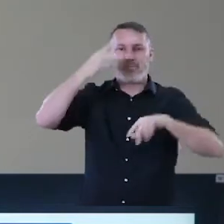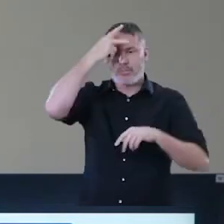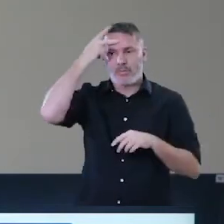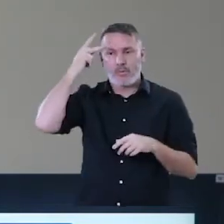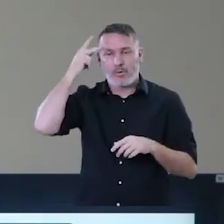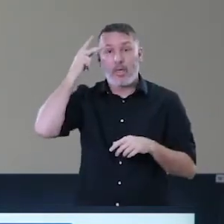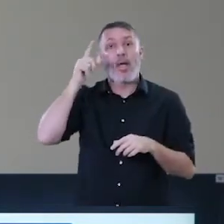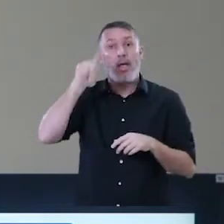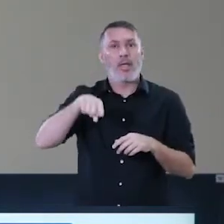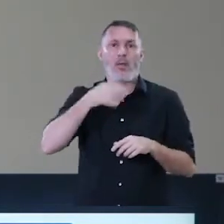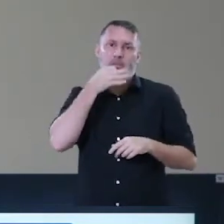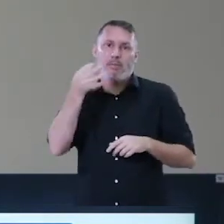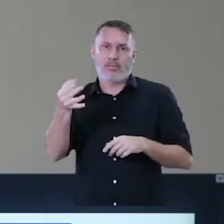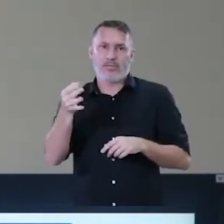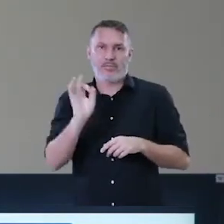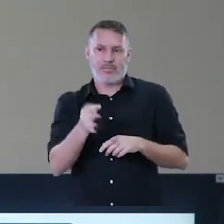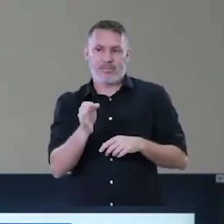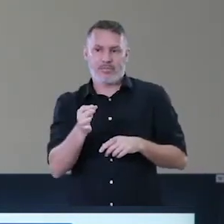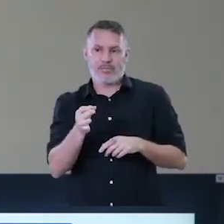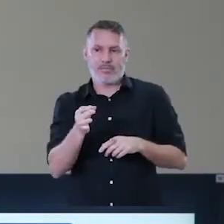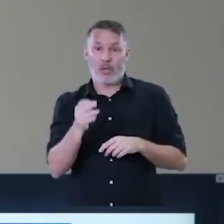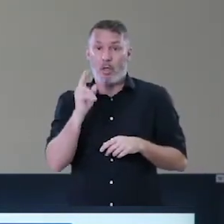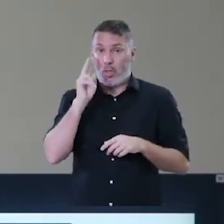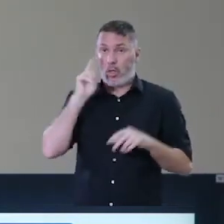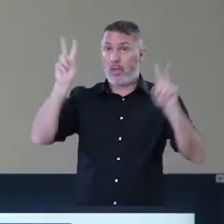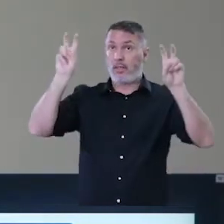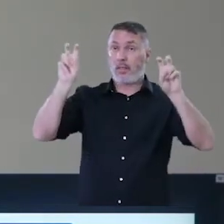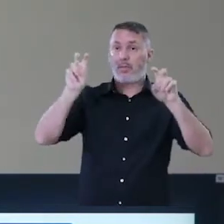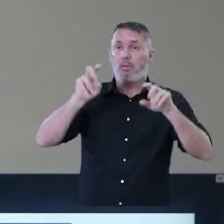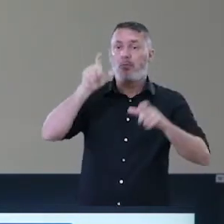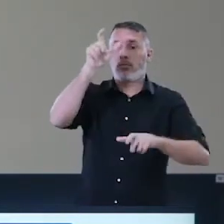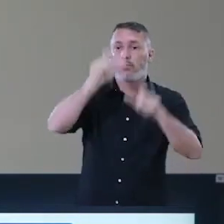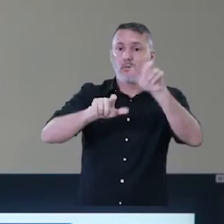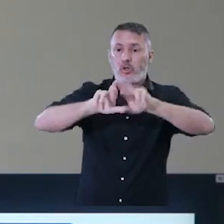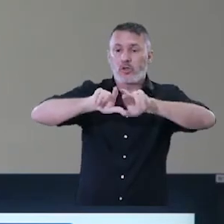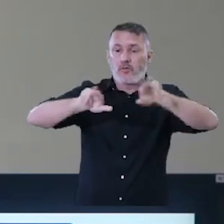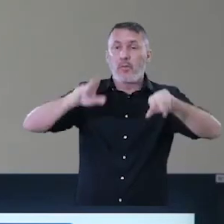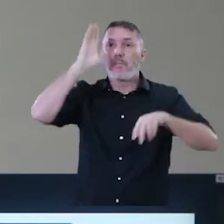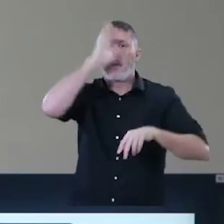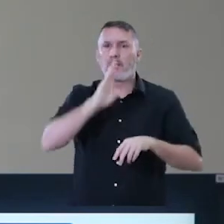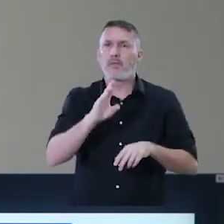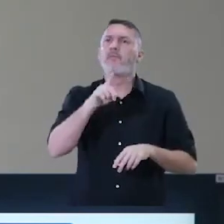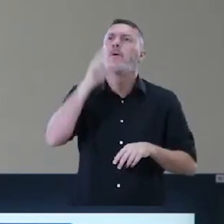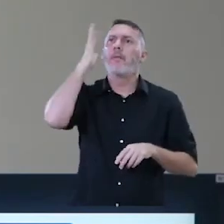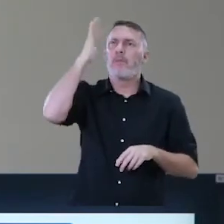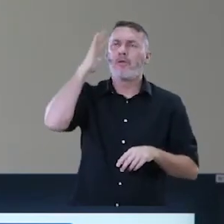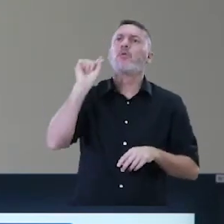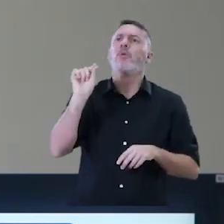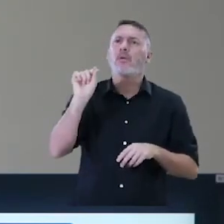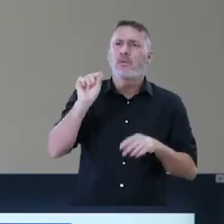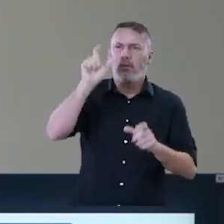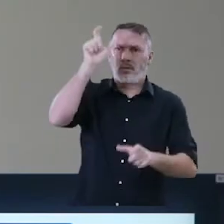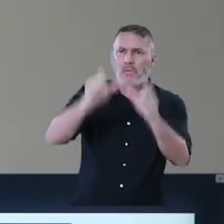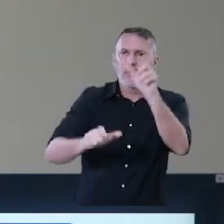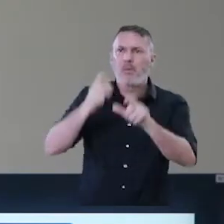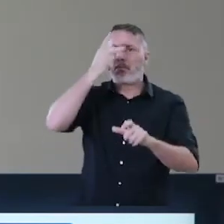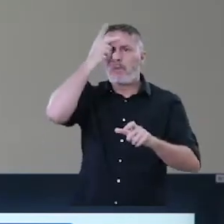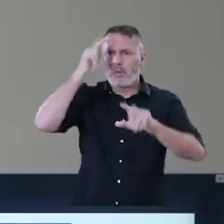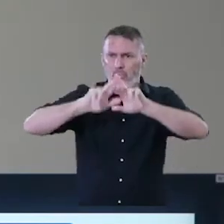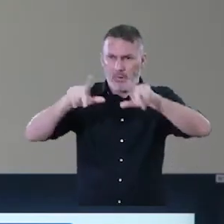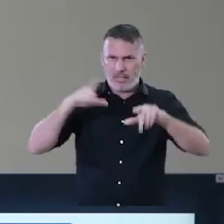traz para ele o quê? A tese. Eu tenho a diversidade no Brasil. O que você pensa sobre isso? Que há